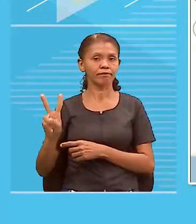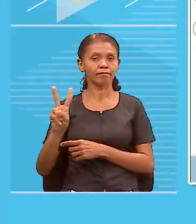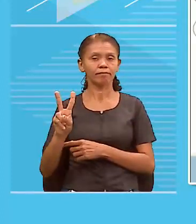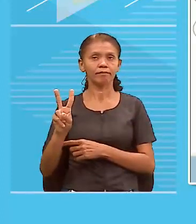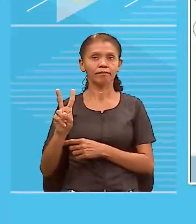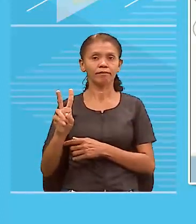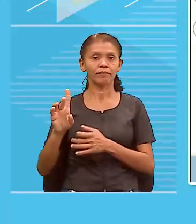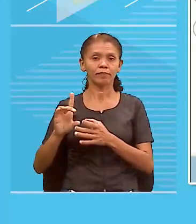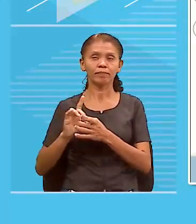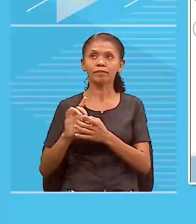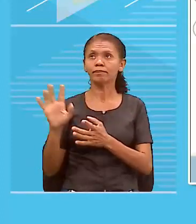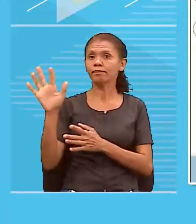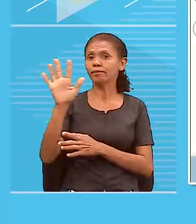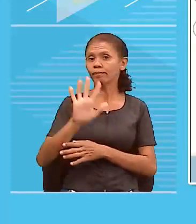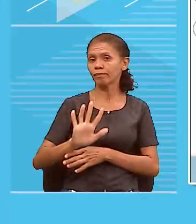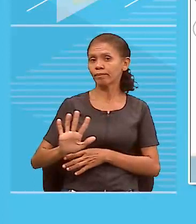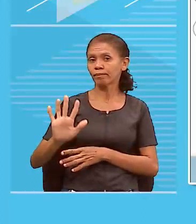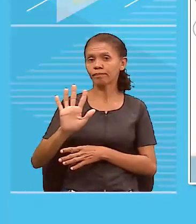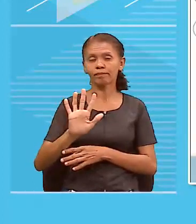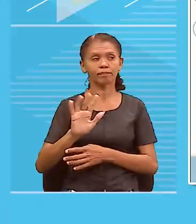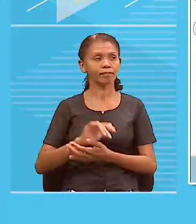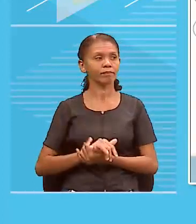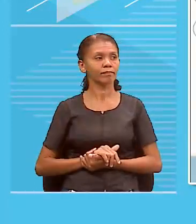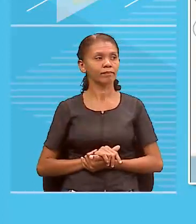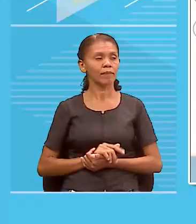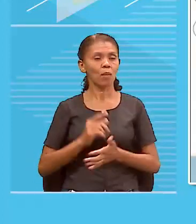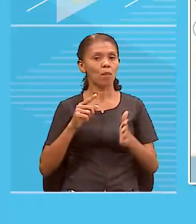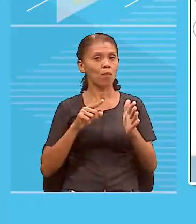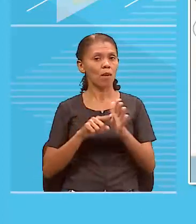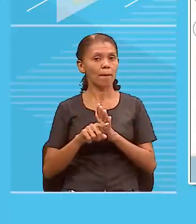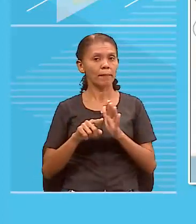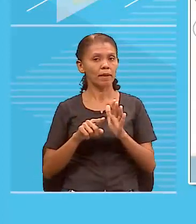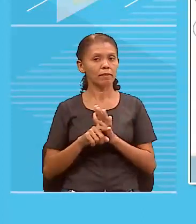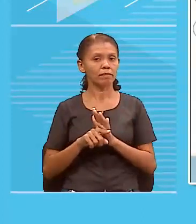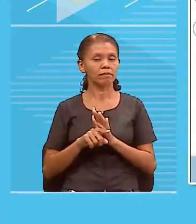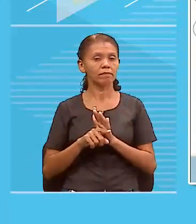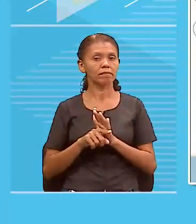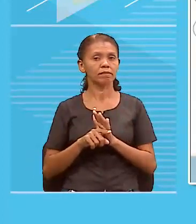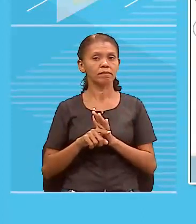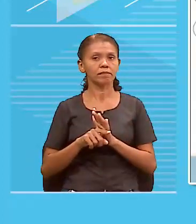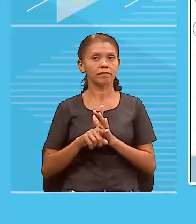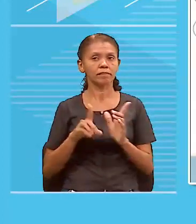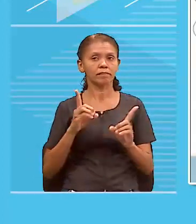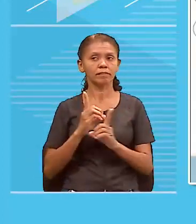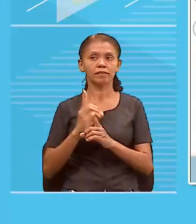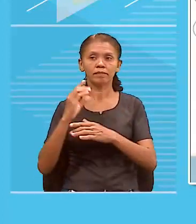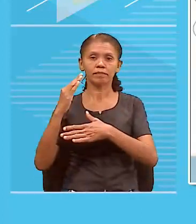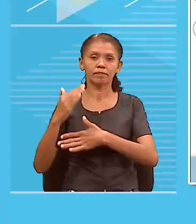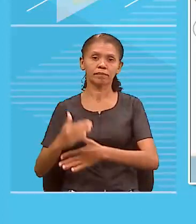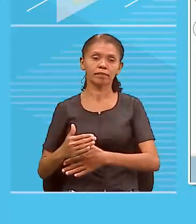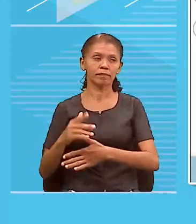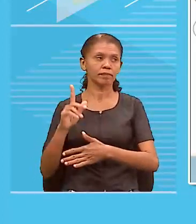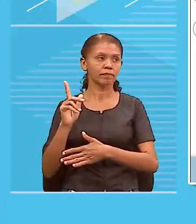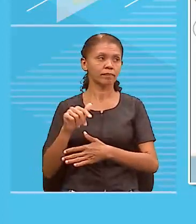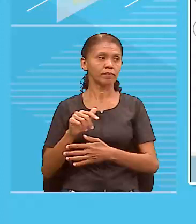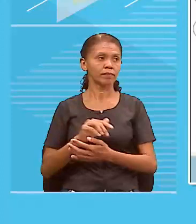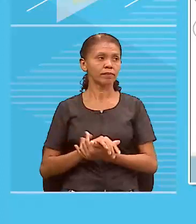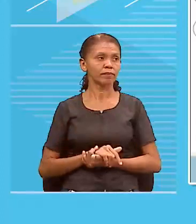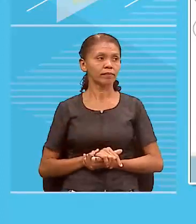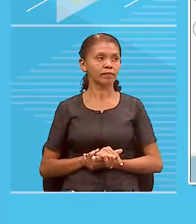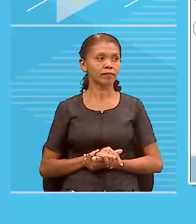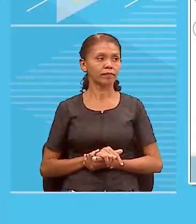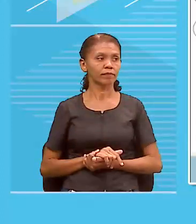para você com toda a convicção Então olha uma questão que caiu recentemente foi uma pautada no reconhecimento